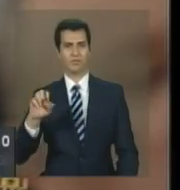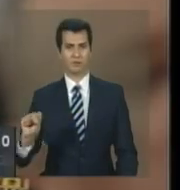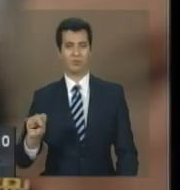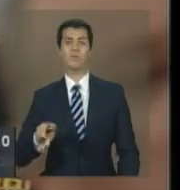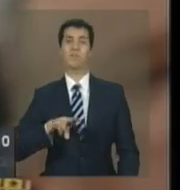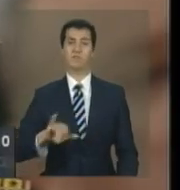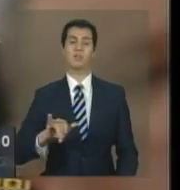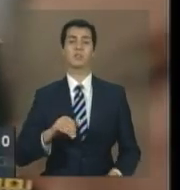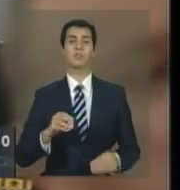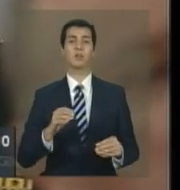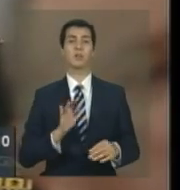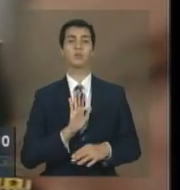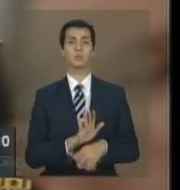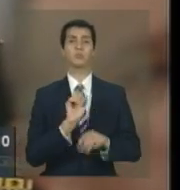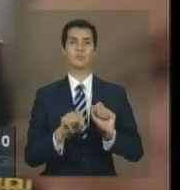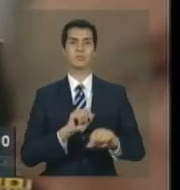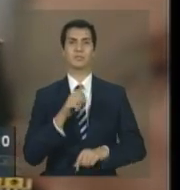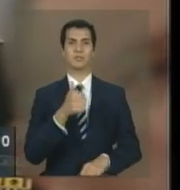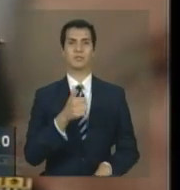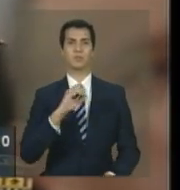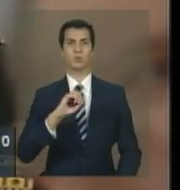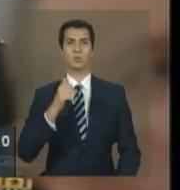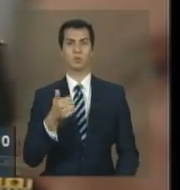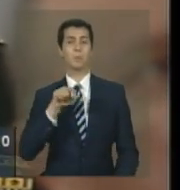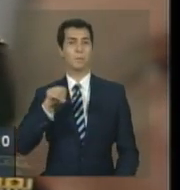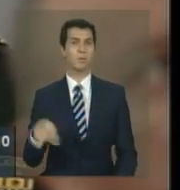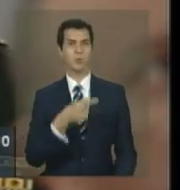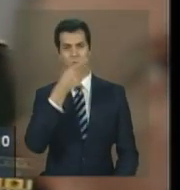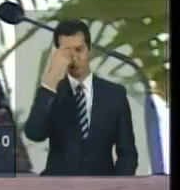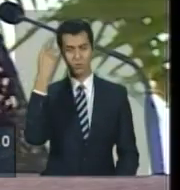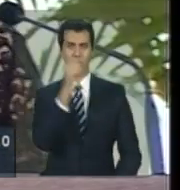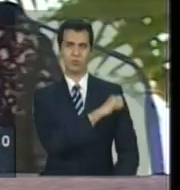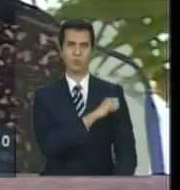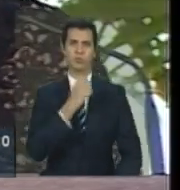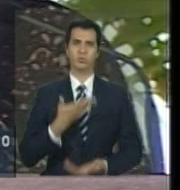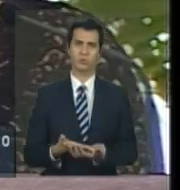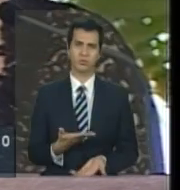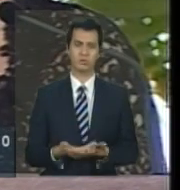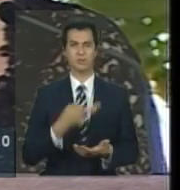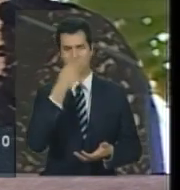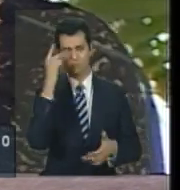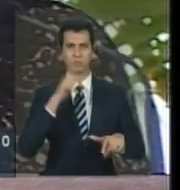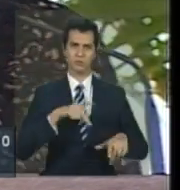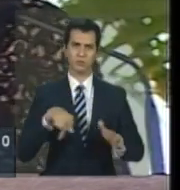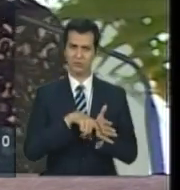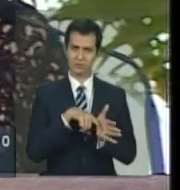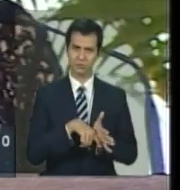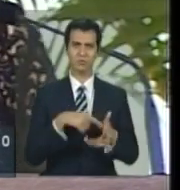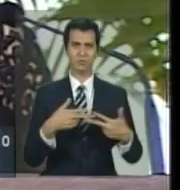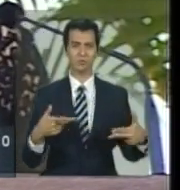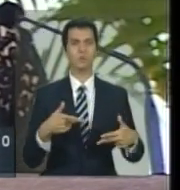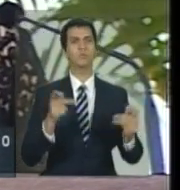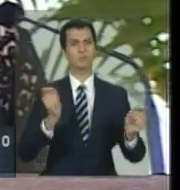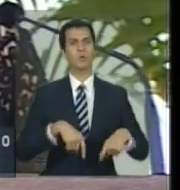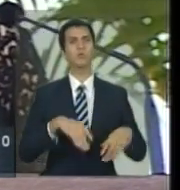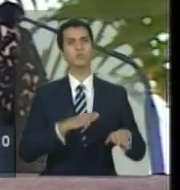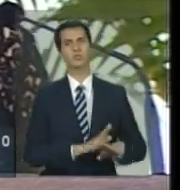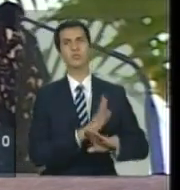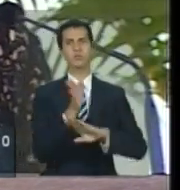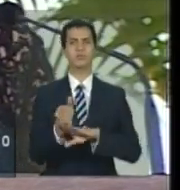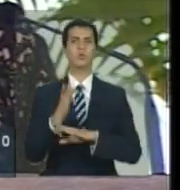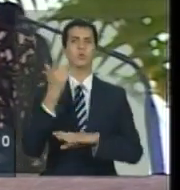melhores estudantes e pesquisadores brasileiros em áreas tecnológicas, de engenharia e médicas, para estudar nas